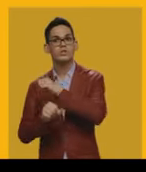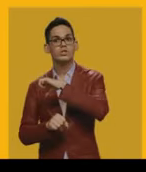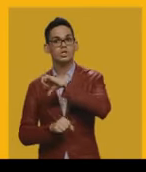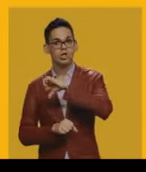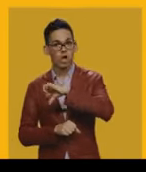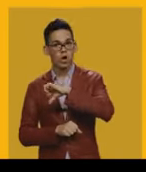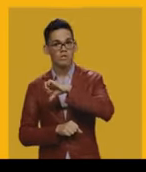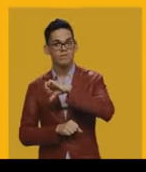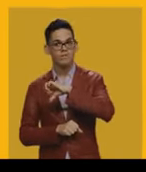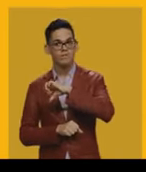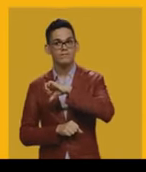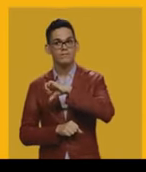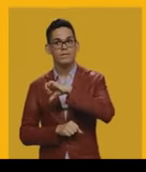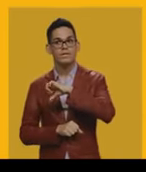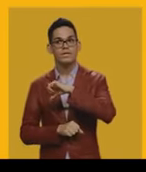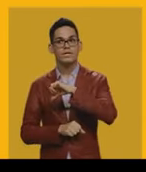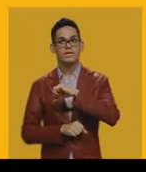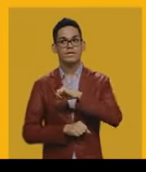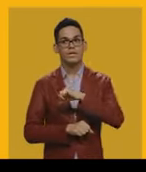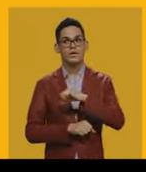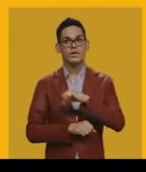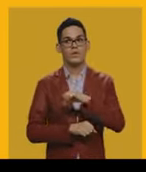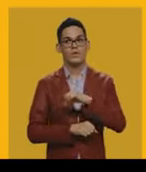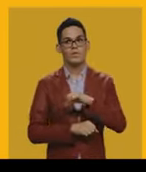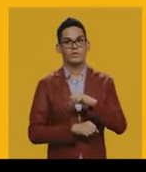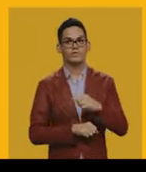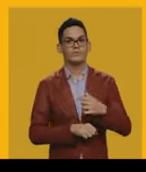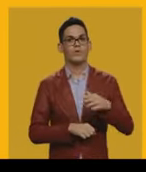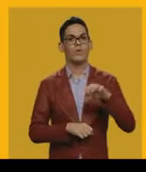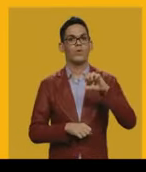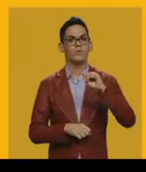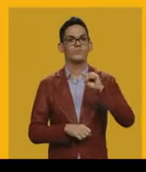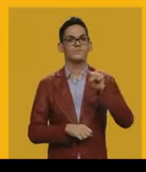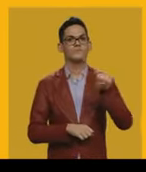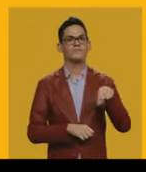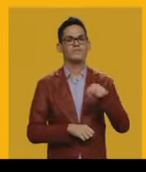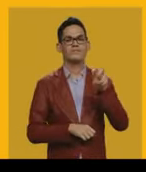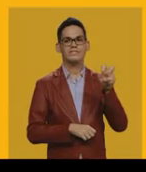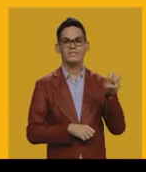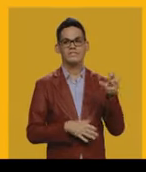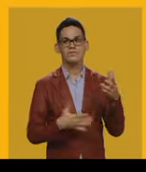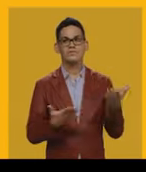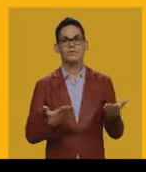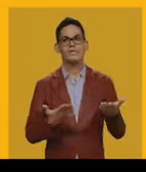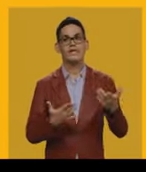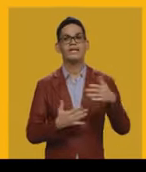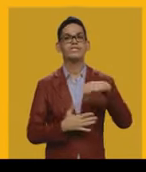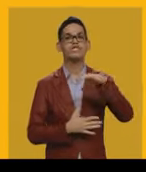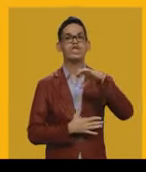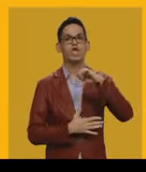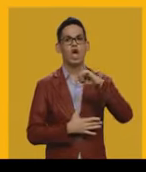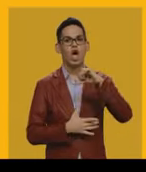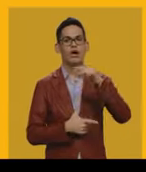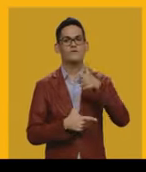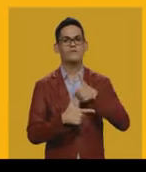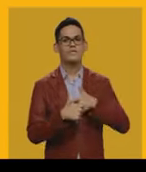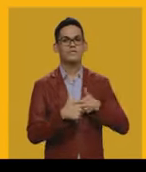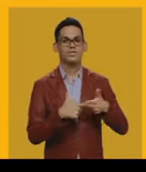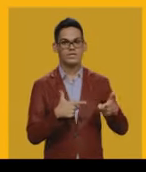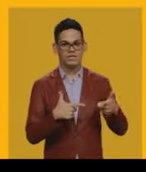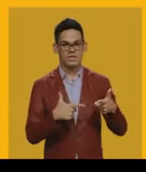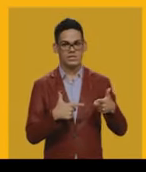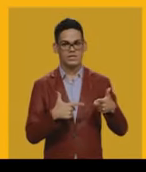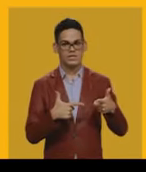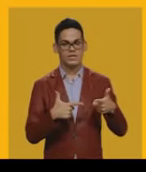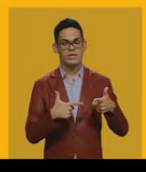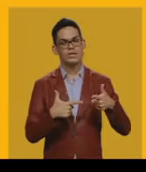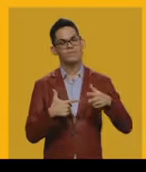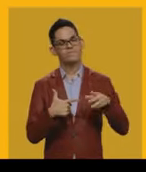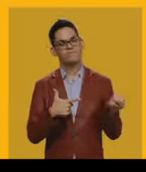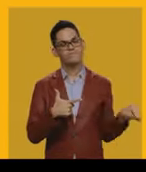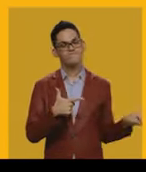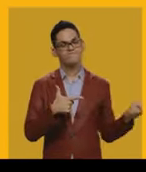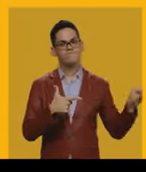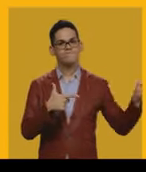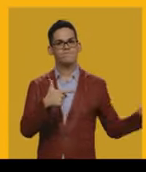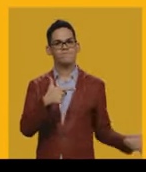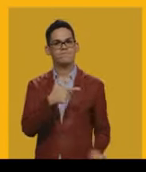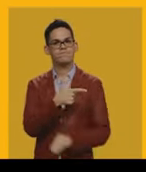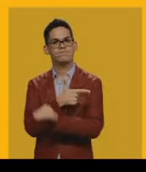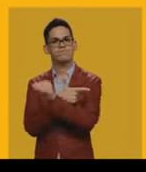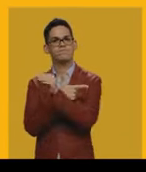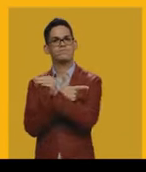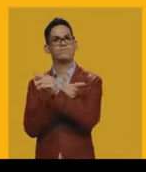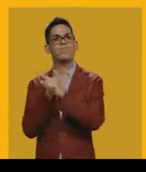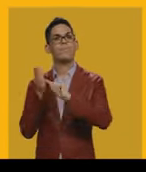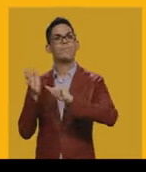tem que ser maior ou igual a 8,5. Esse 9 que está dividindo no primeiro membro, ele vai passar para o